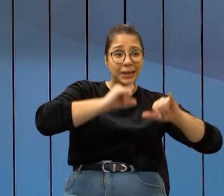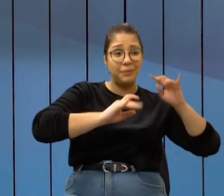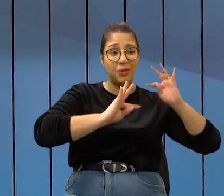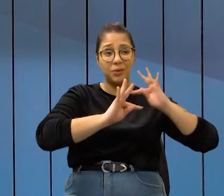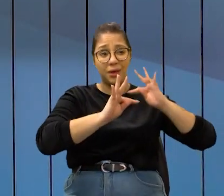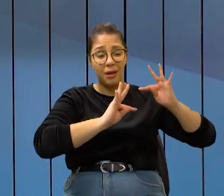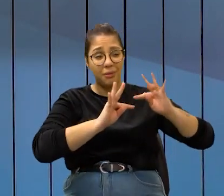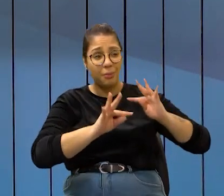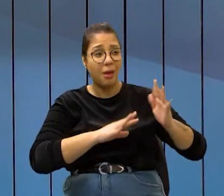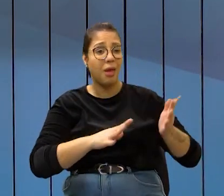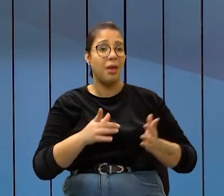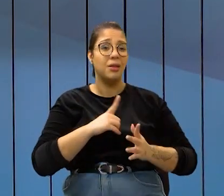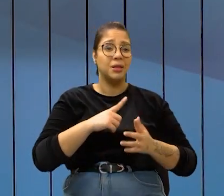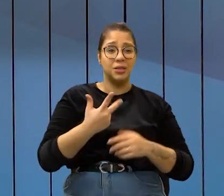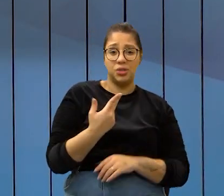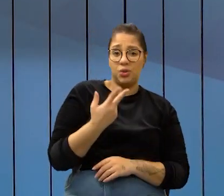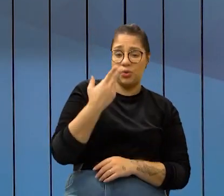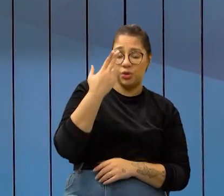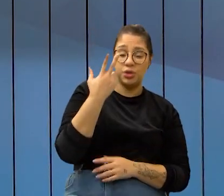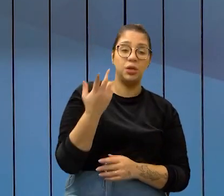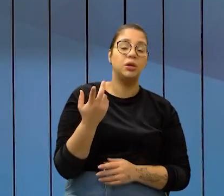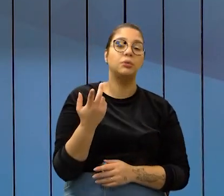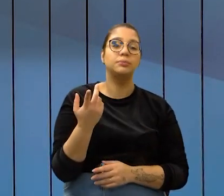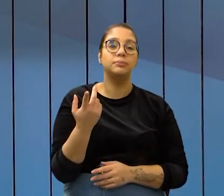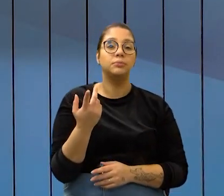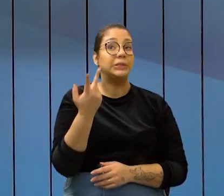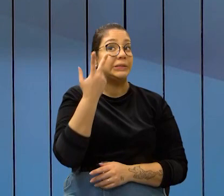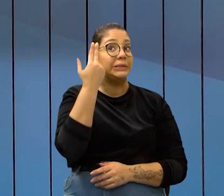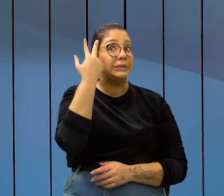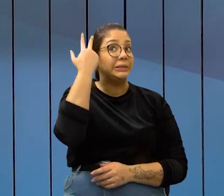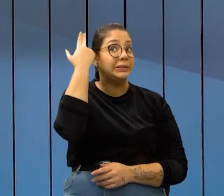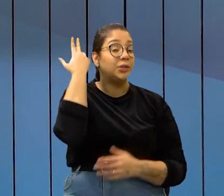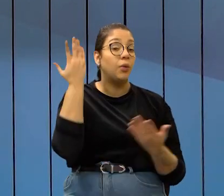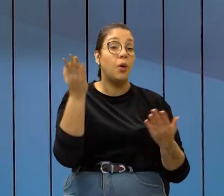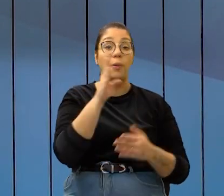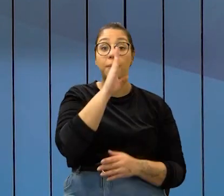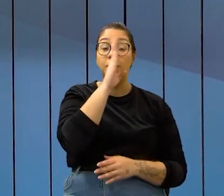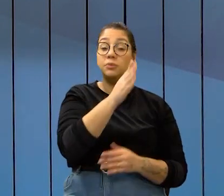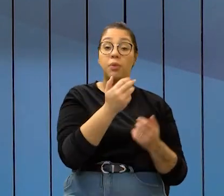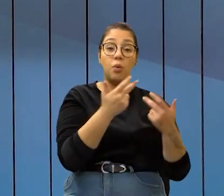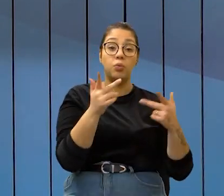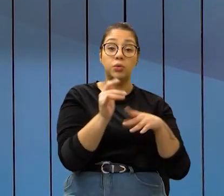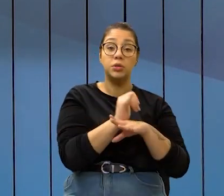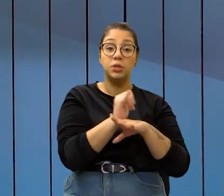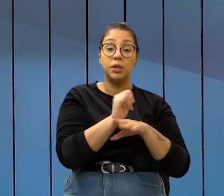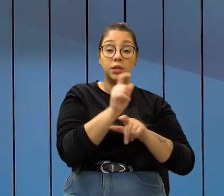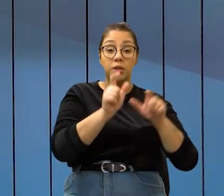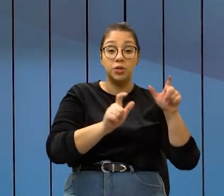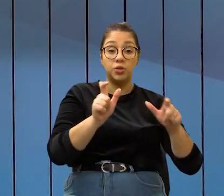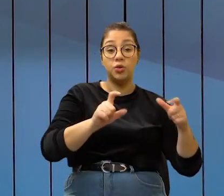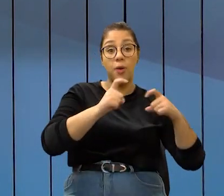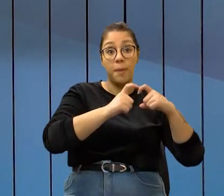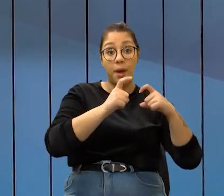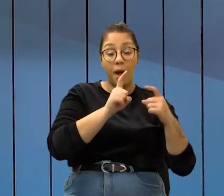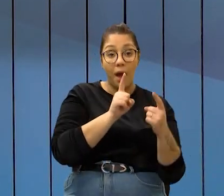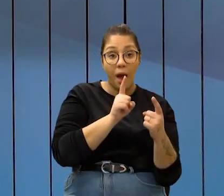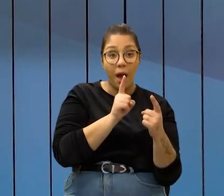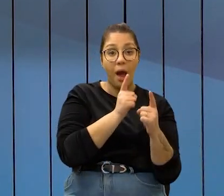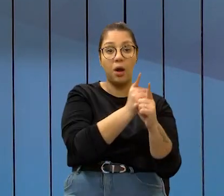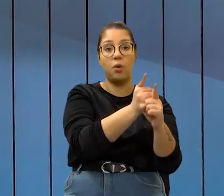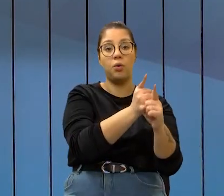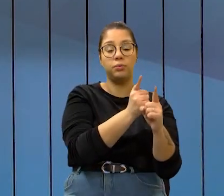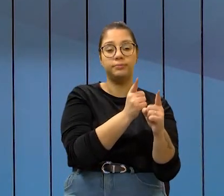radioterapia, cirurgia, quais são os principais caminhos que o médico que vai acompanhar aí